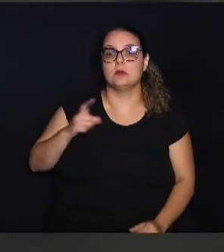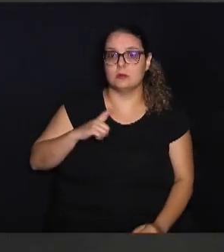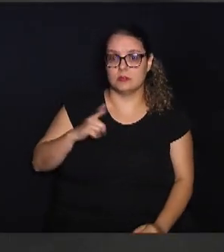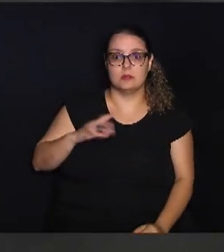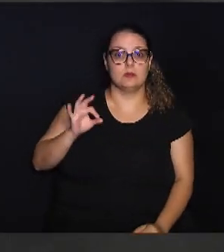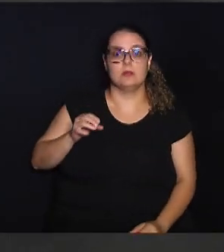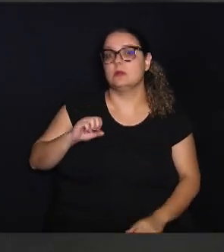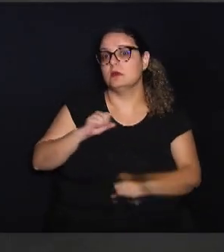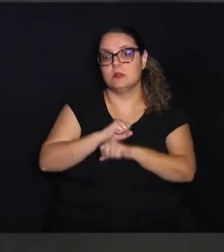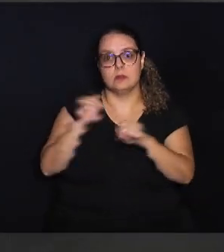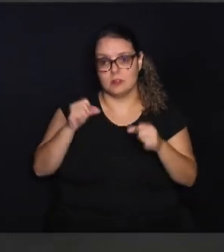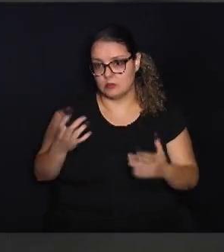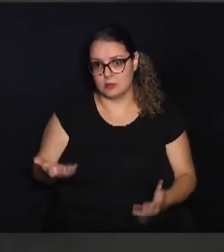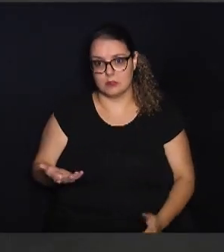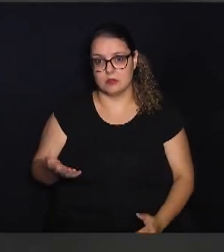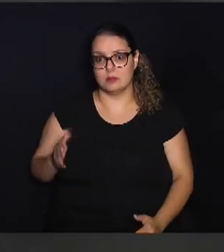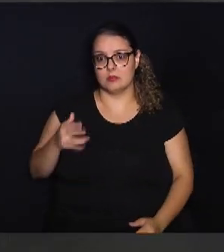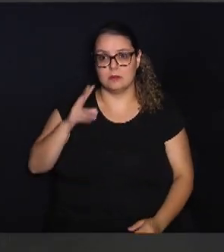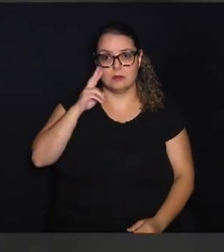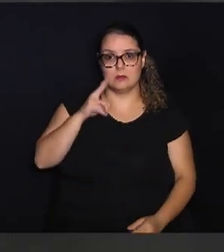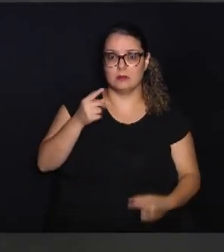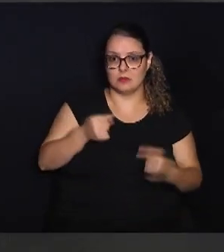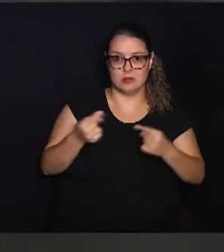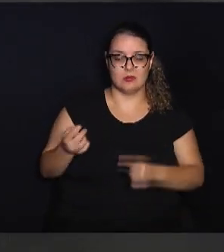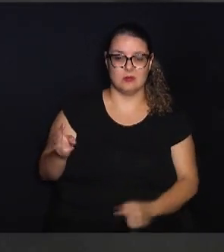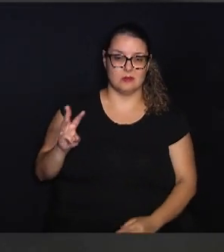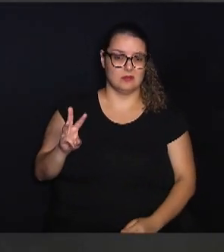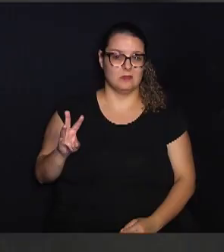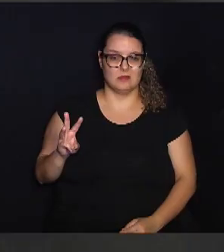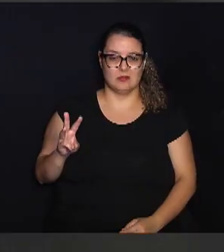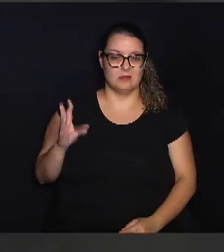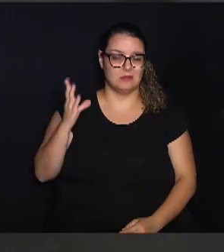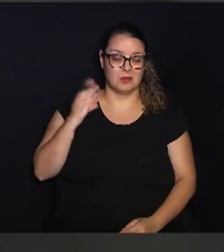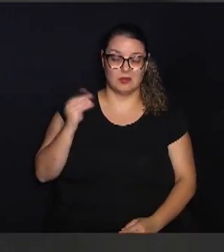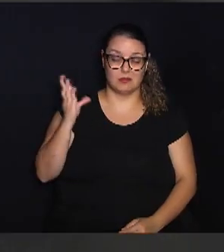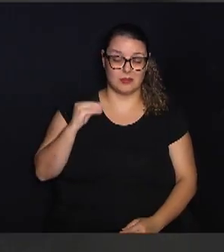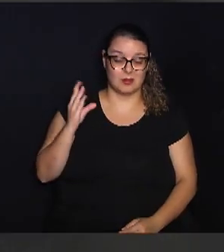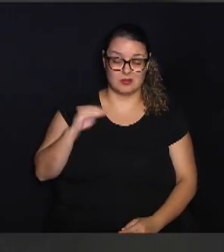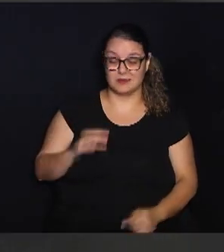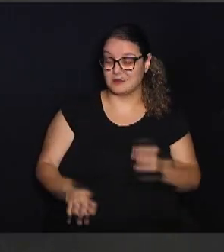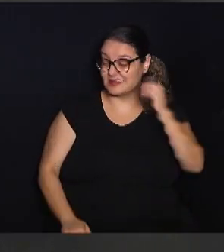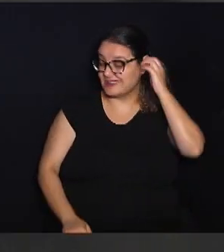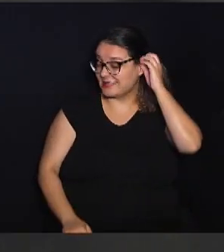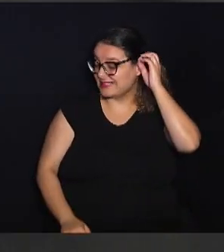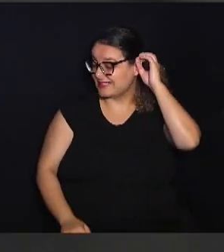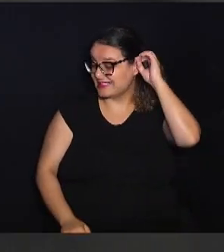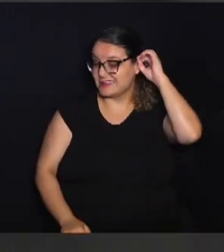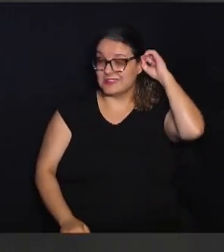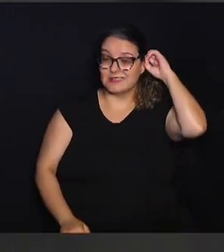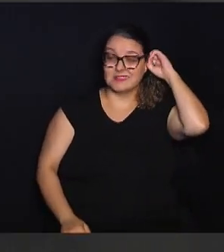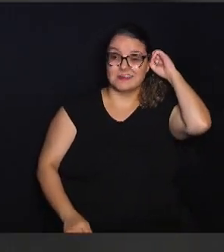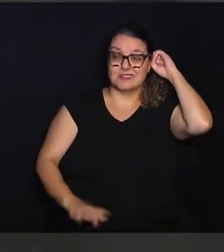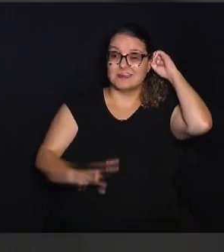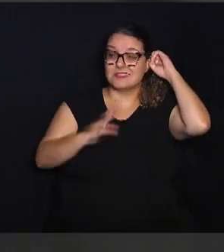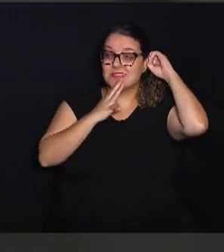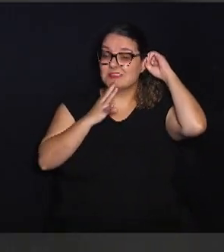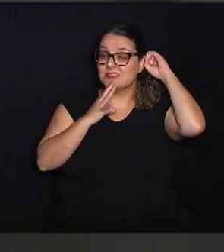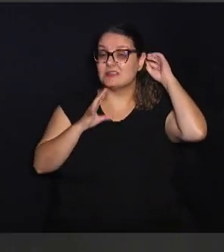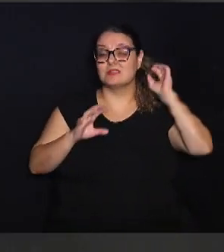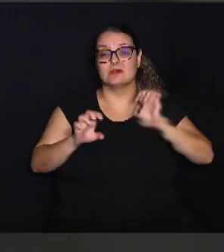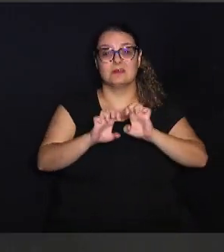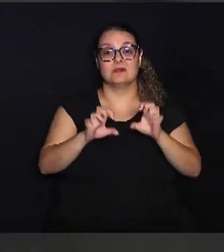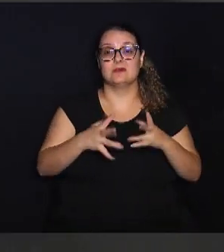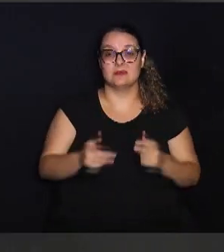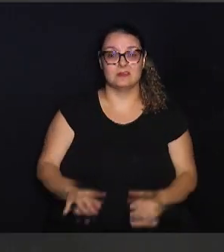ia arrebentar. A hora que eu olhava aquele debate com aqueles 3 ali falando abobrinha o tempo todo, e eu conhecendo toda a estrutura da máquina, como é que funciona,